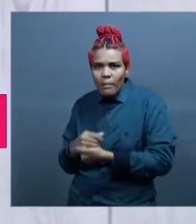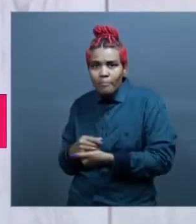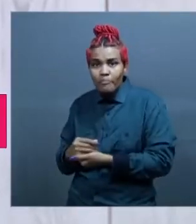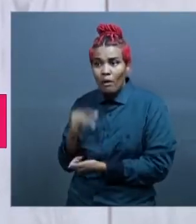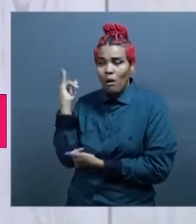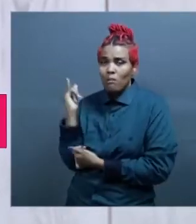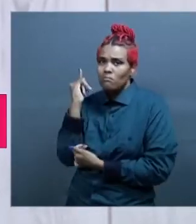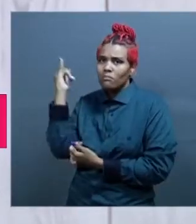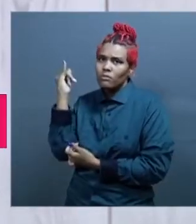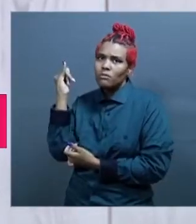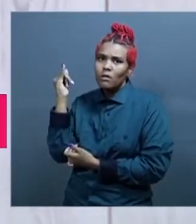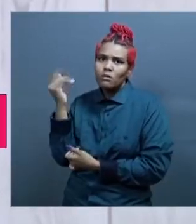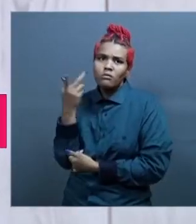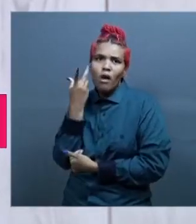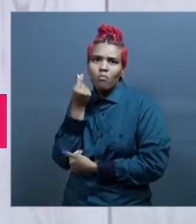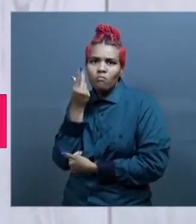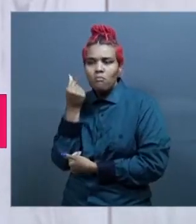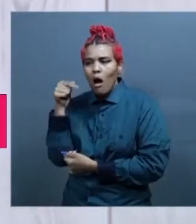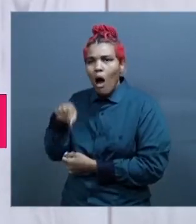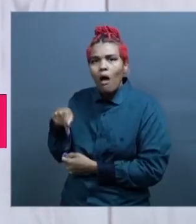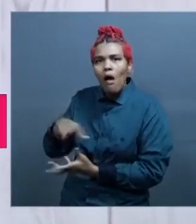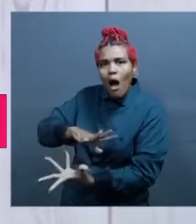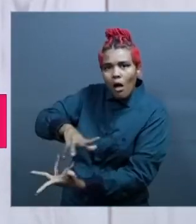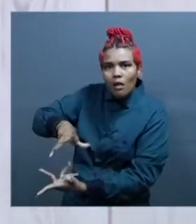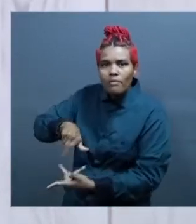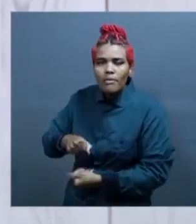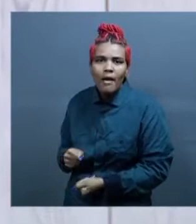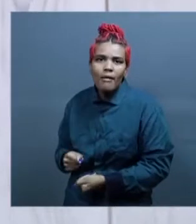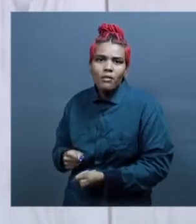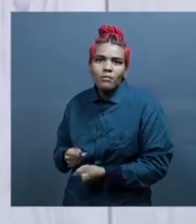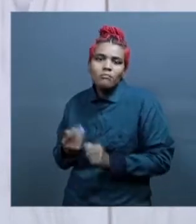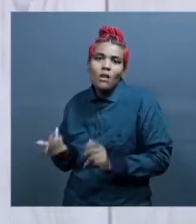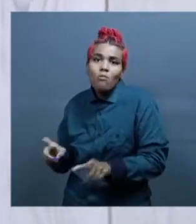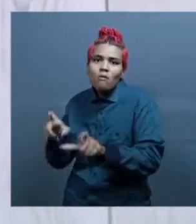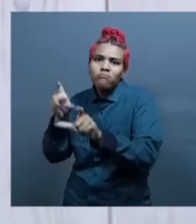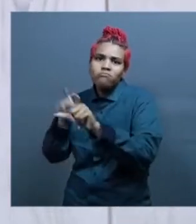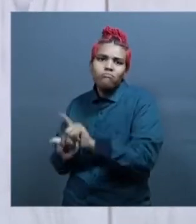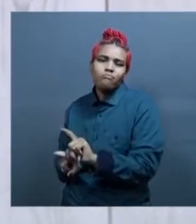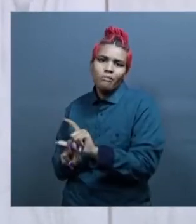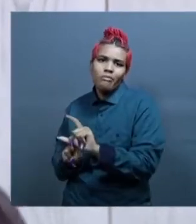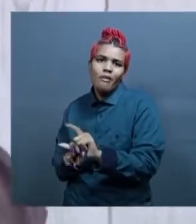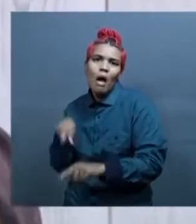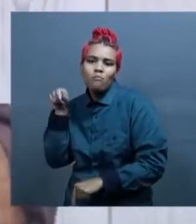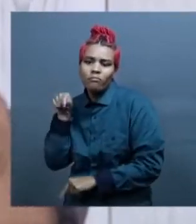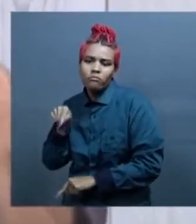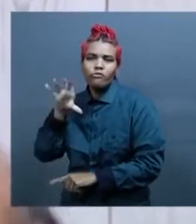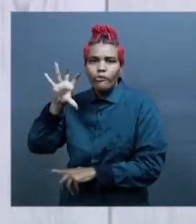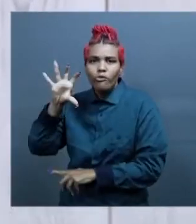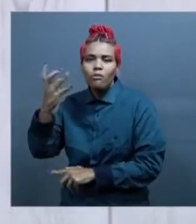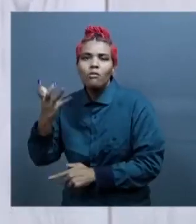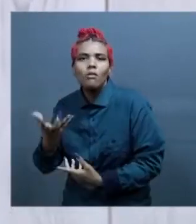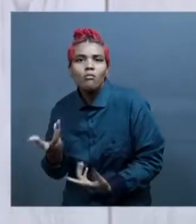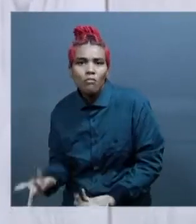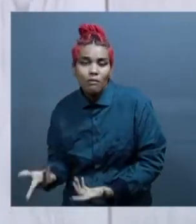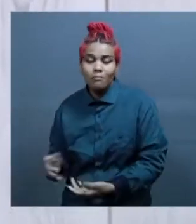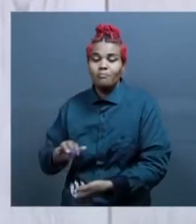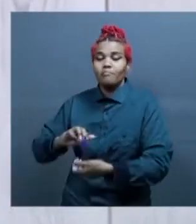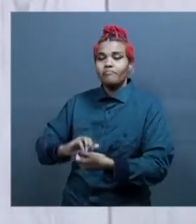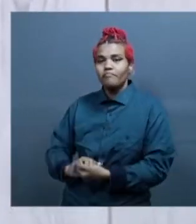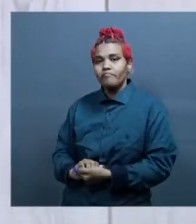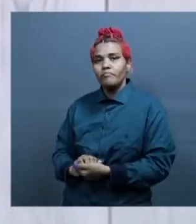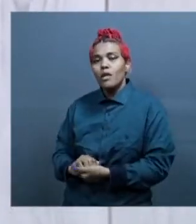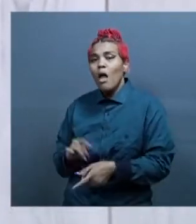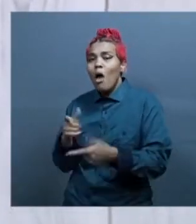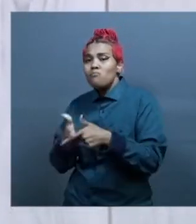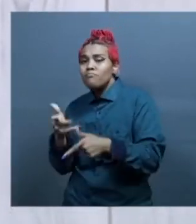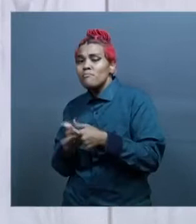para a nossa vida e até na nossa vida depende dessa temperatura média que é provocada por esses gases que nós temos agora o